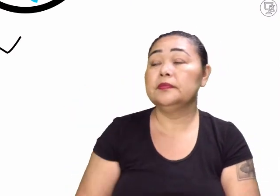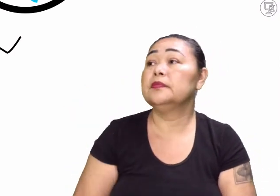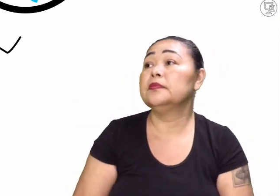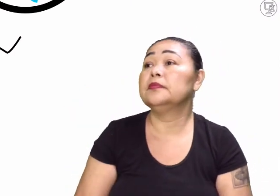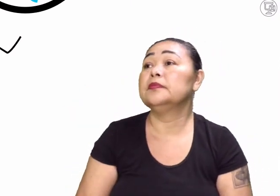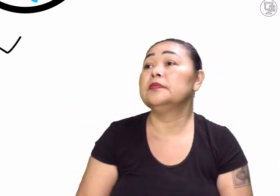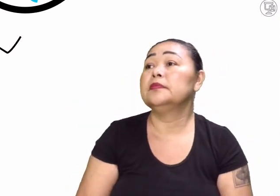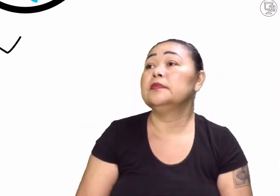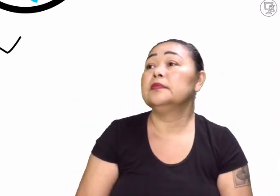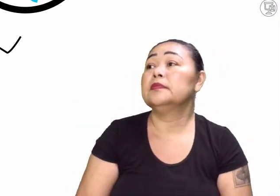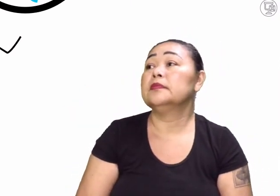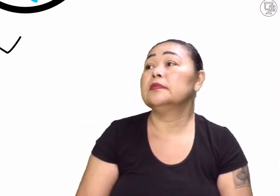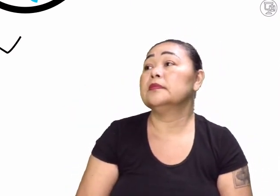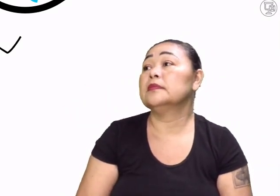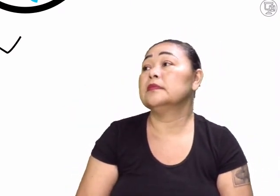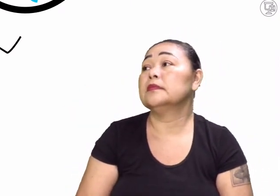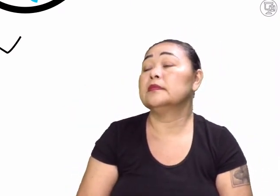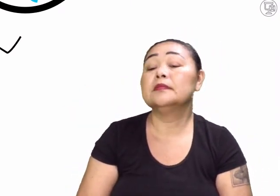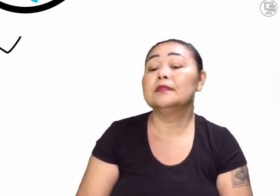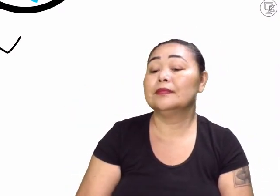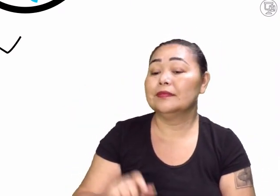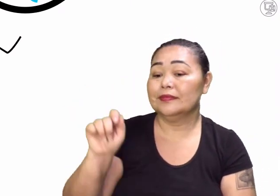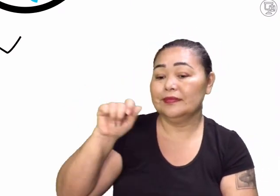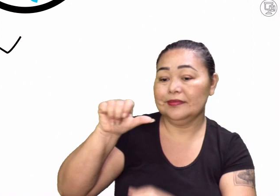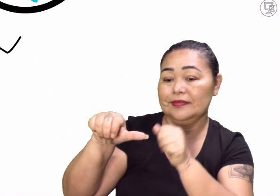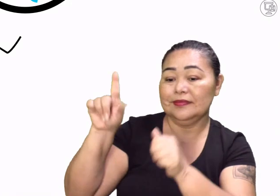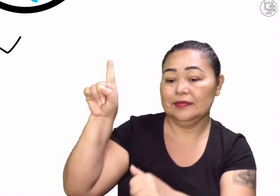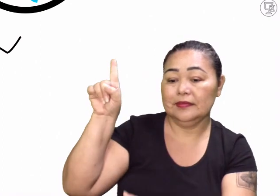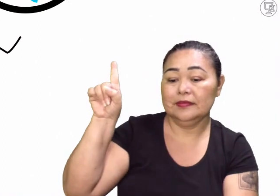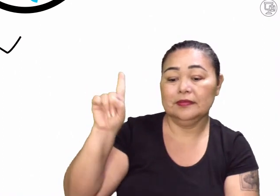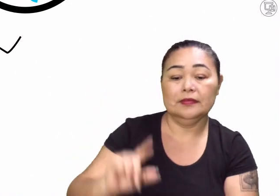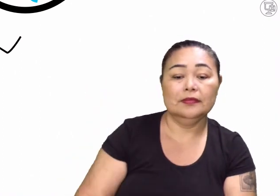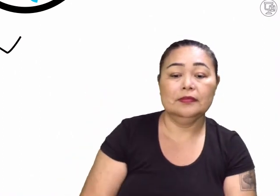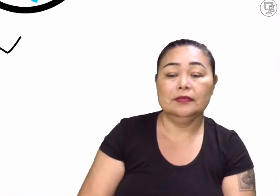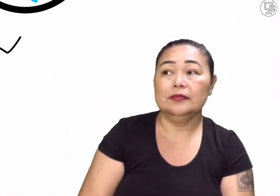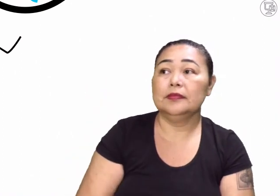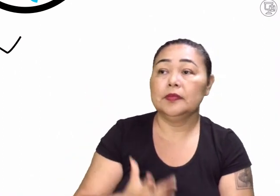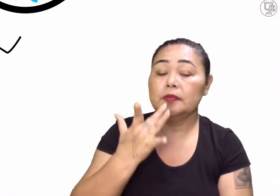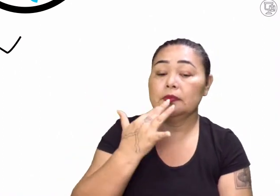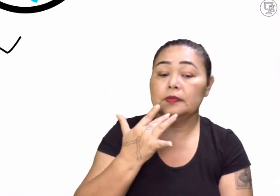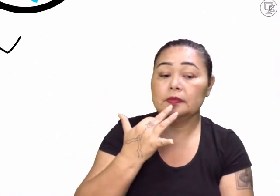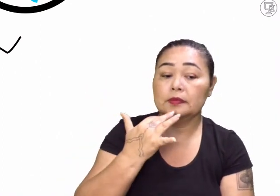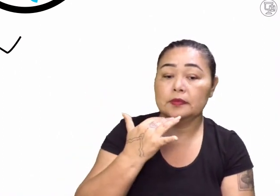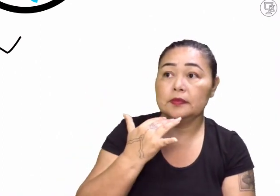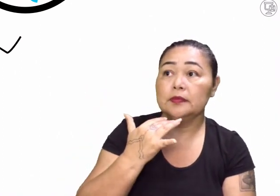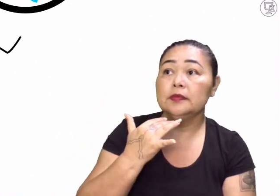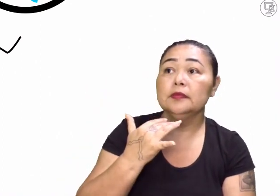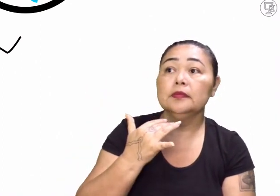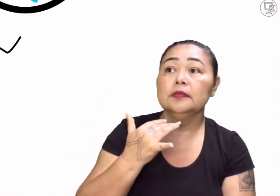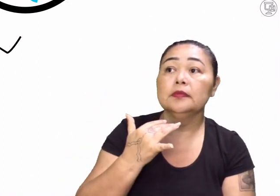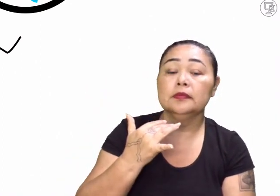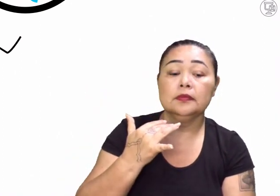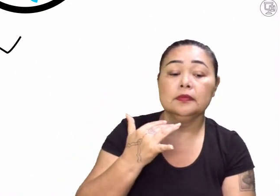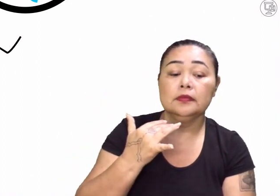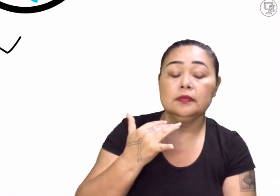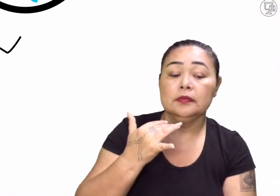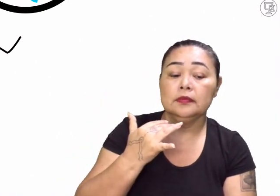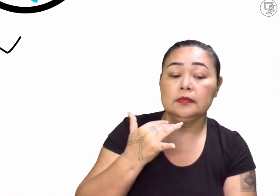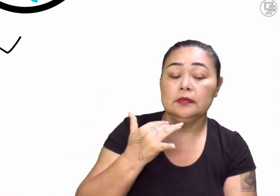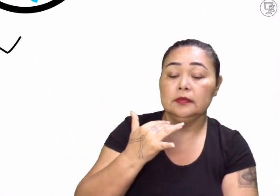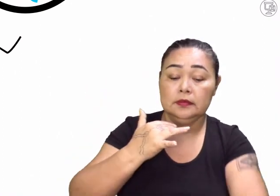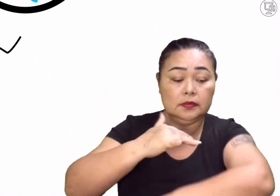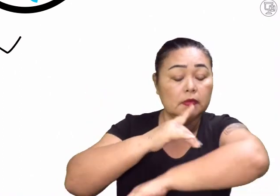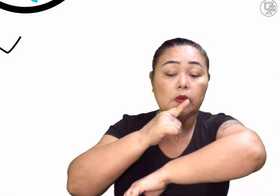Troca a canetinha para fazer com a caneta mais fina. Vamos lá. Agora. Alto, então o rio ele está numa